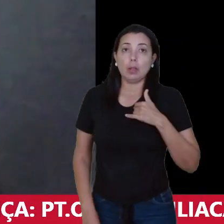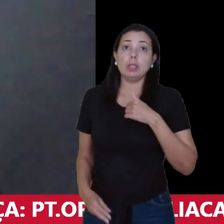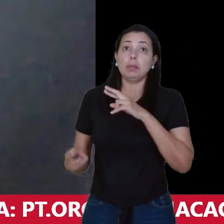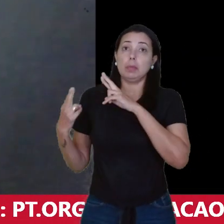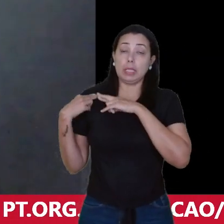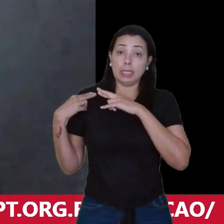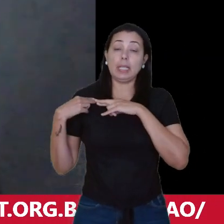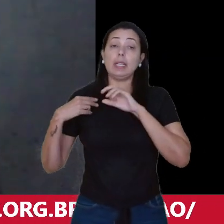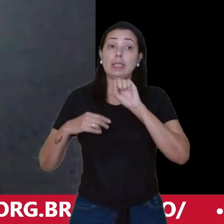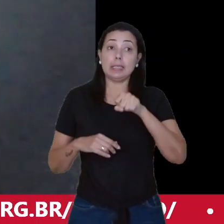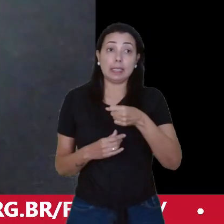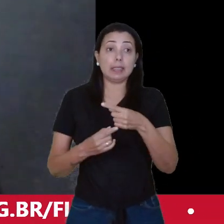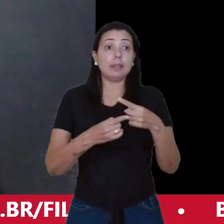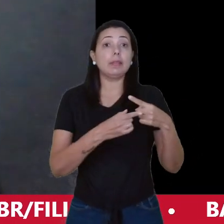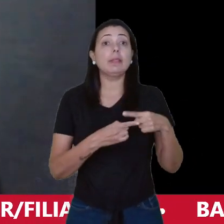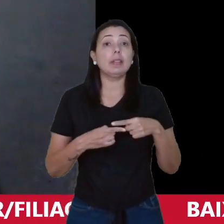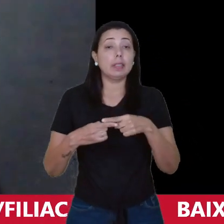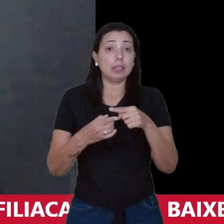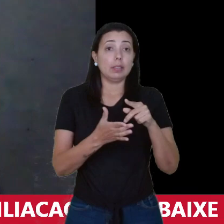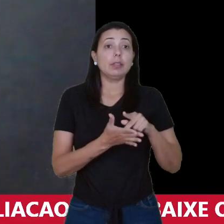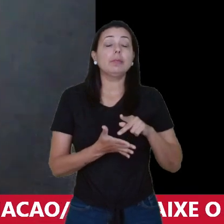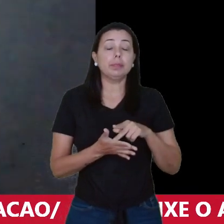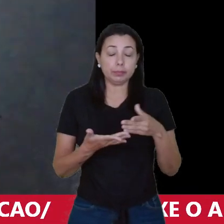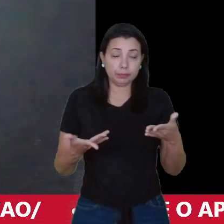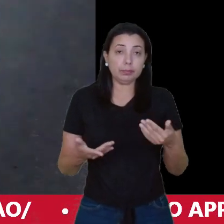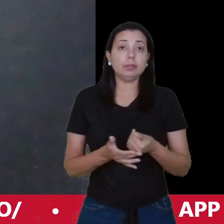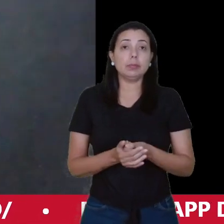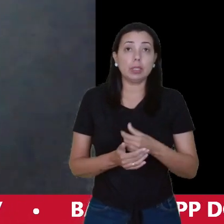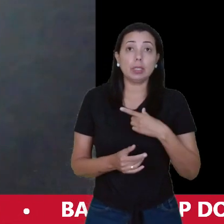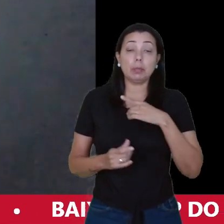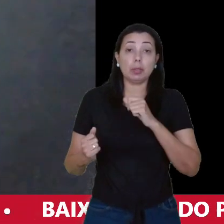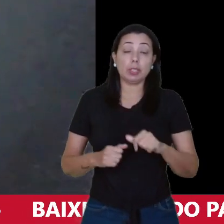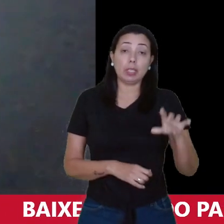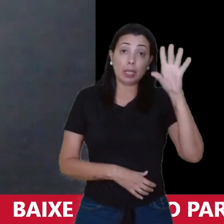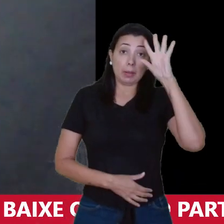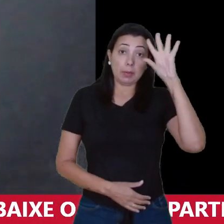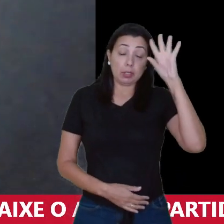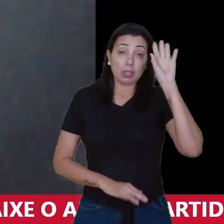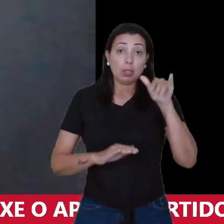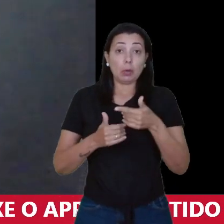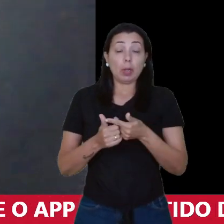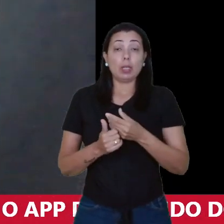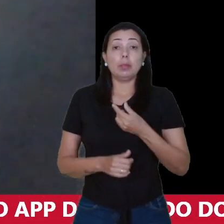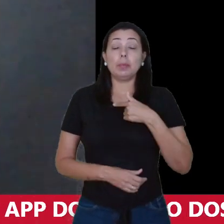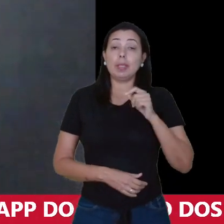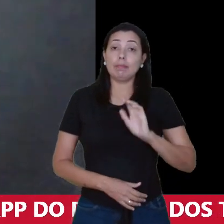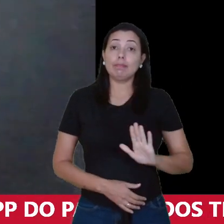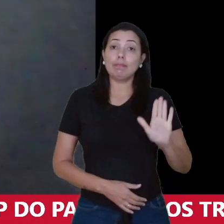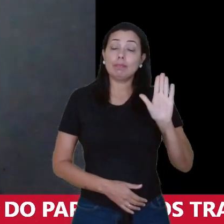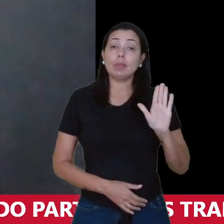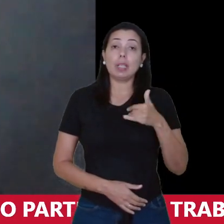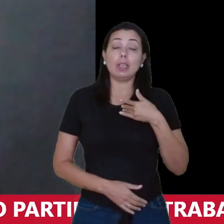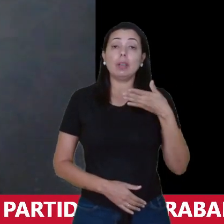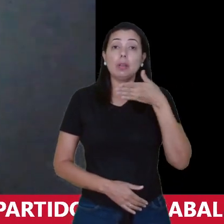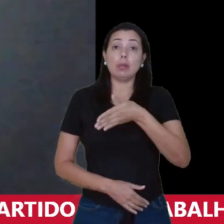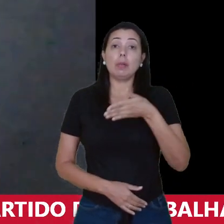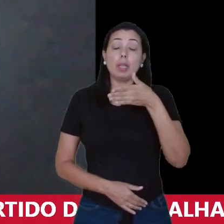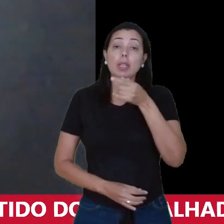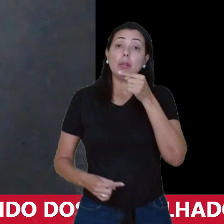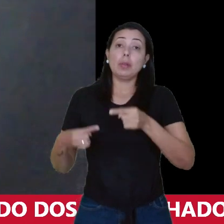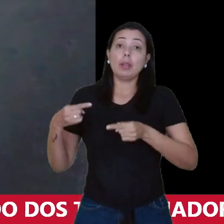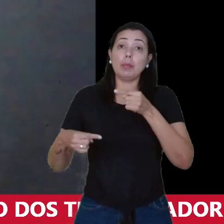responsabilidade muito grande, maior até do que eu poderia imaginar quando me candidatei. Eu entro na